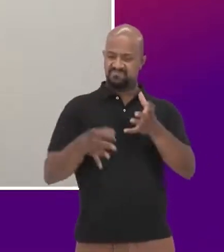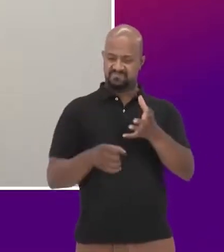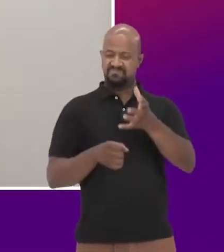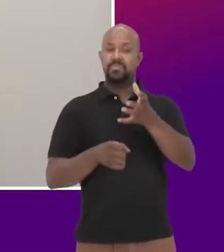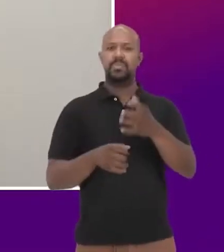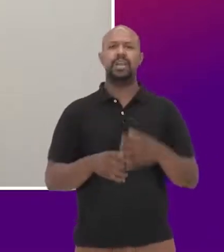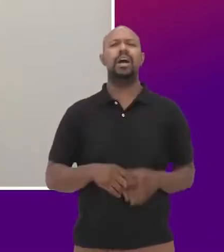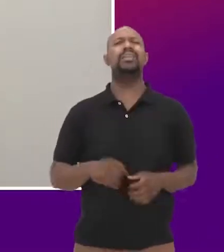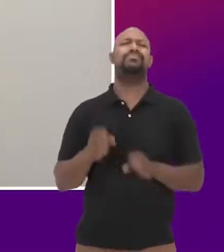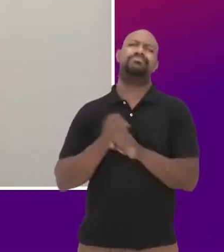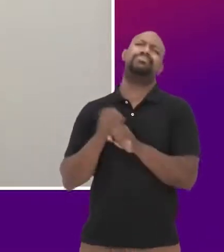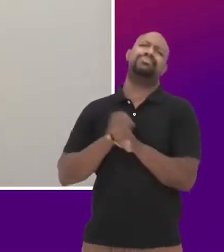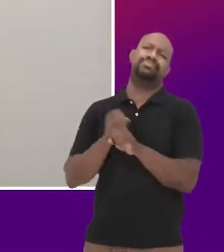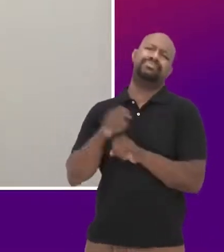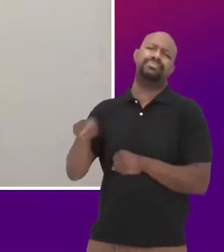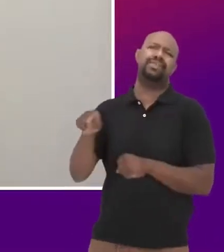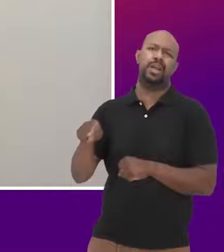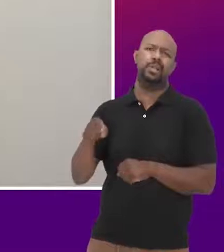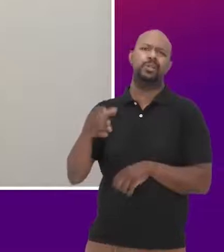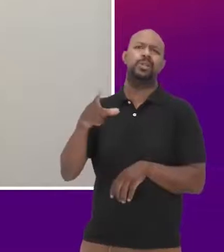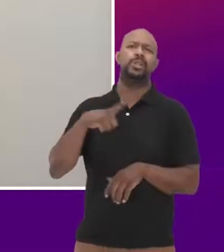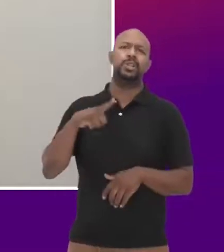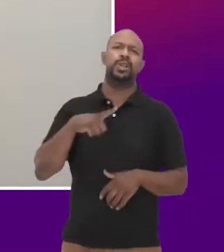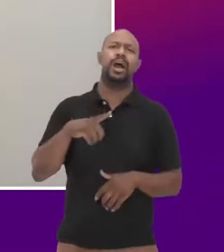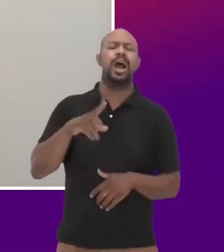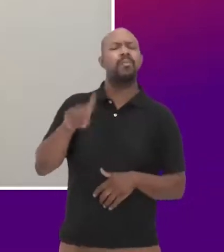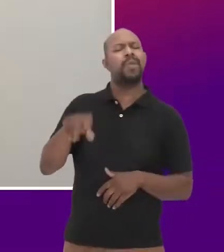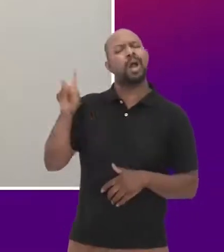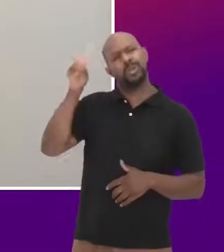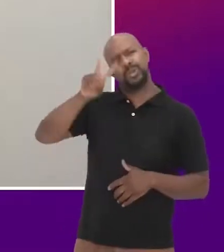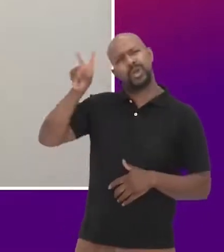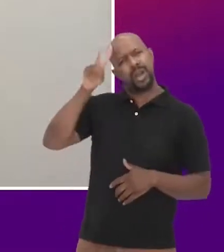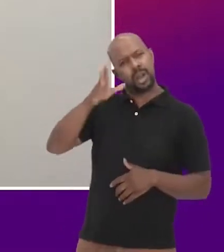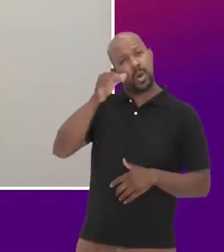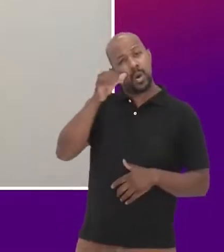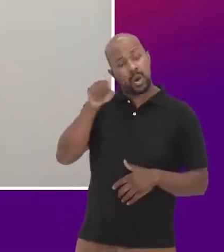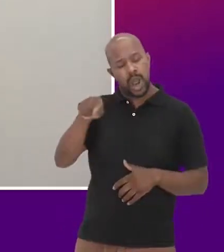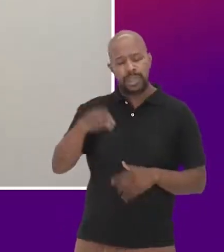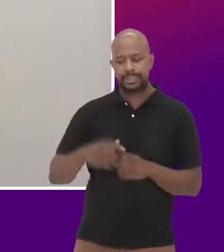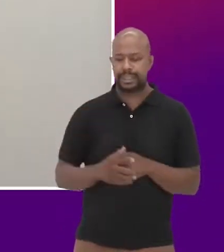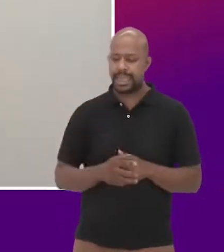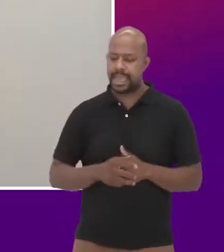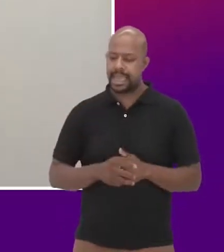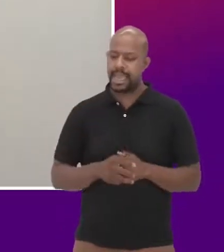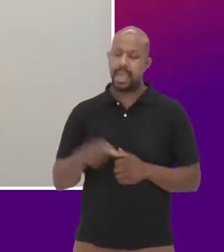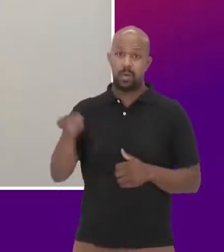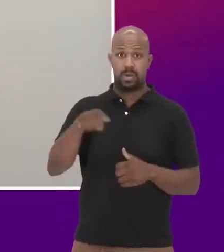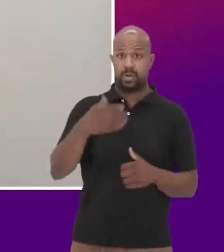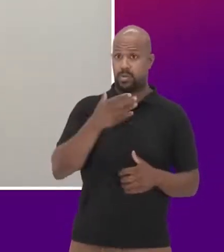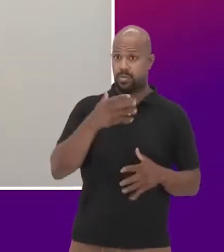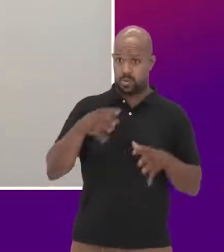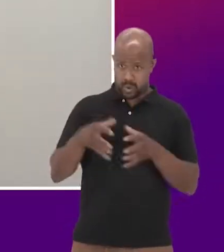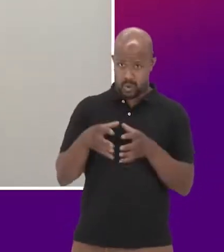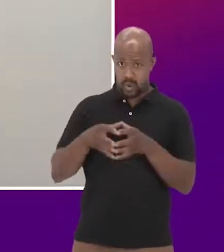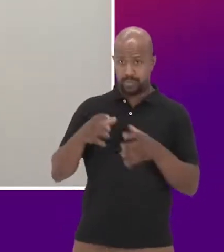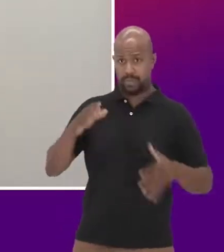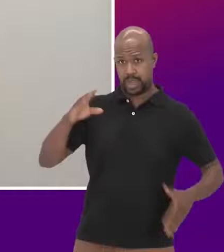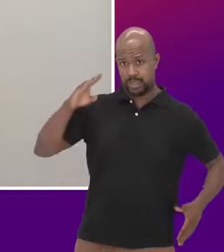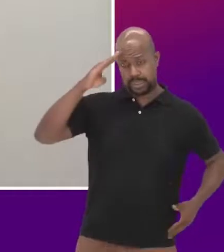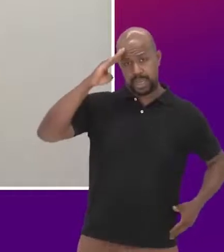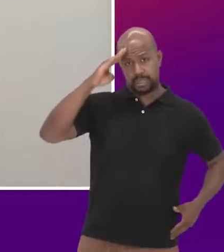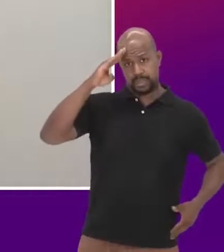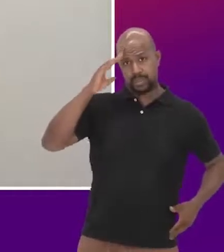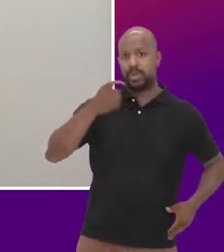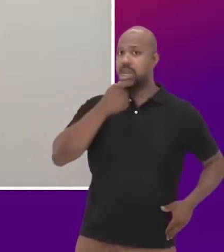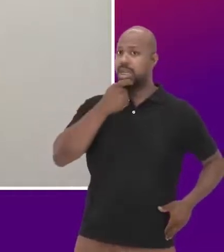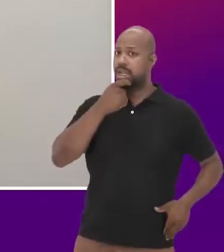Durante anos, o gin tônica existiu por uma história muito curiosa. Quando o exército inglês